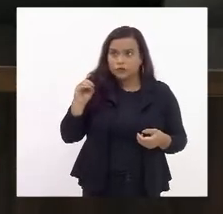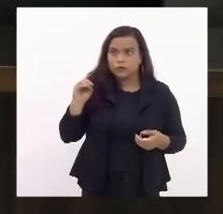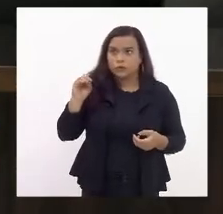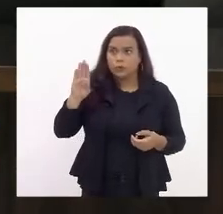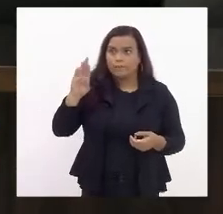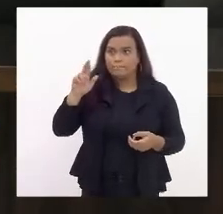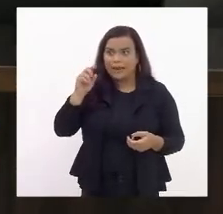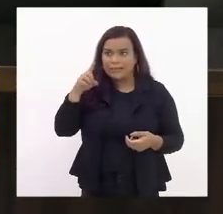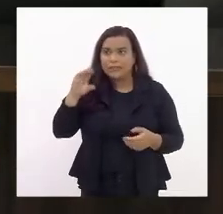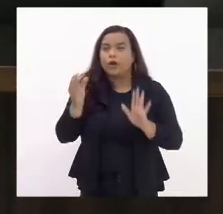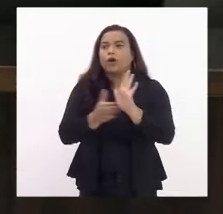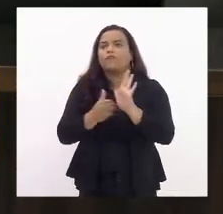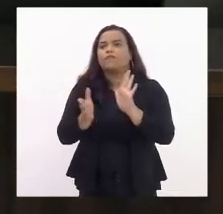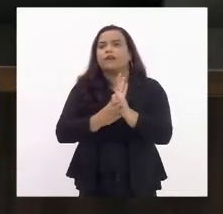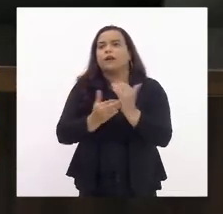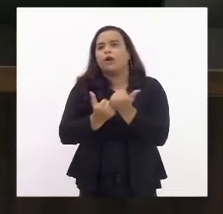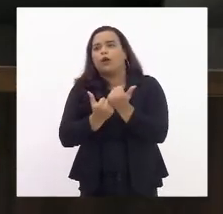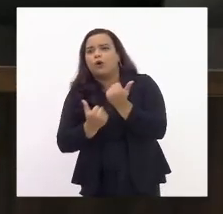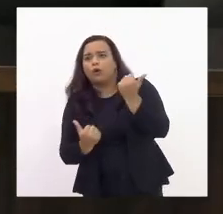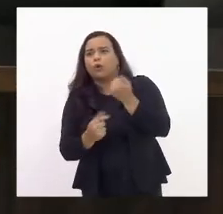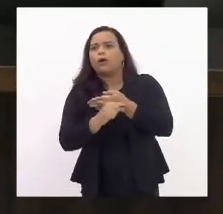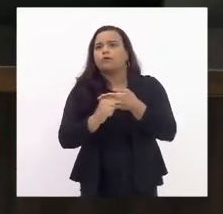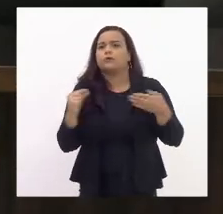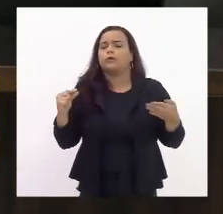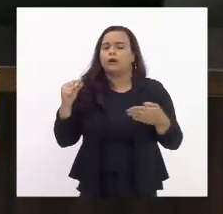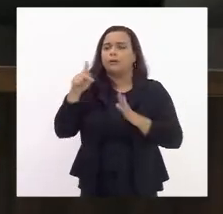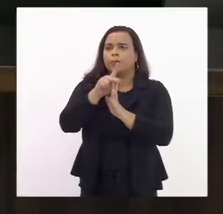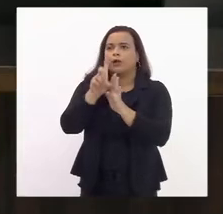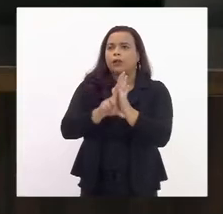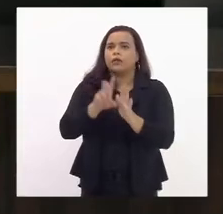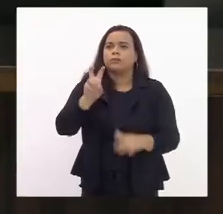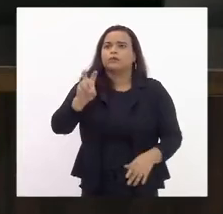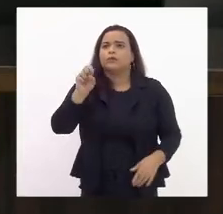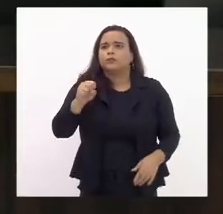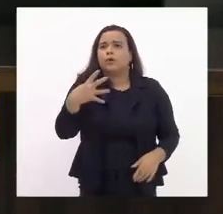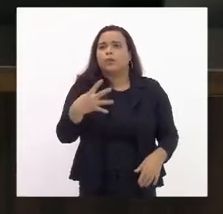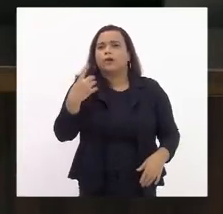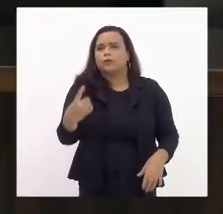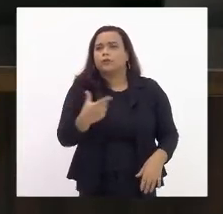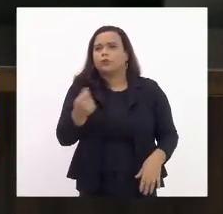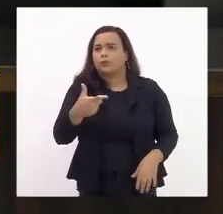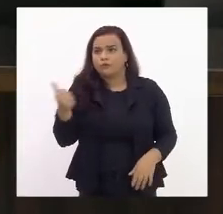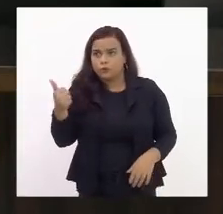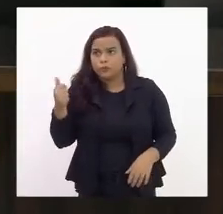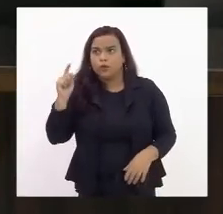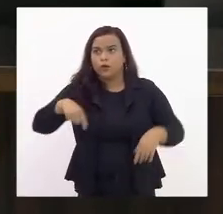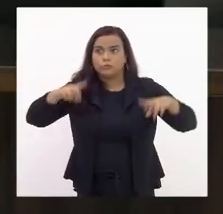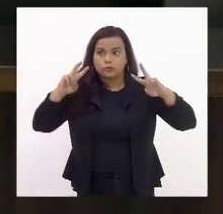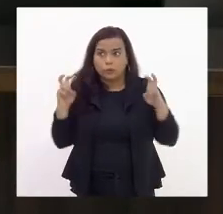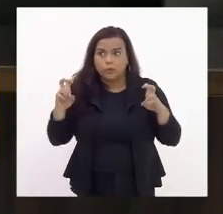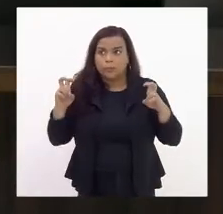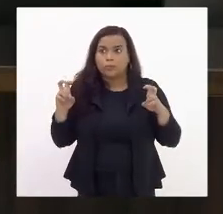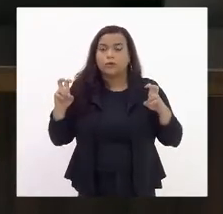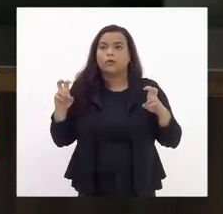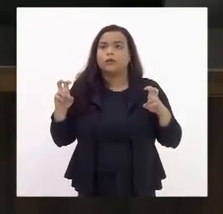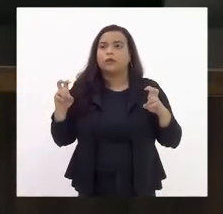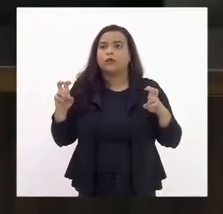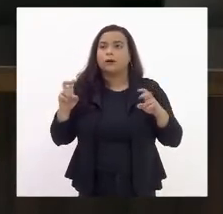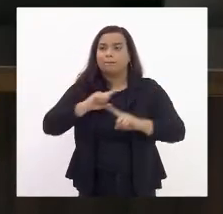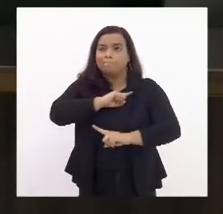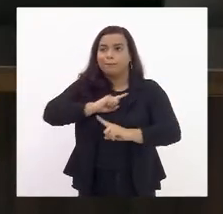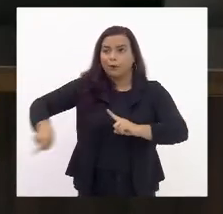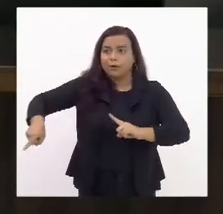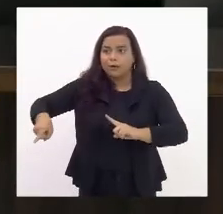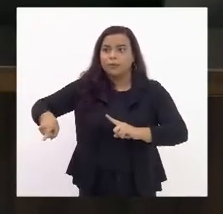com autoria o projeto de lei 5148 de 21. Trata, proíbe o aumento de preços